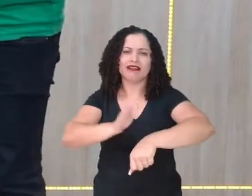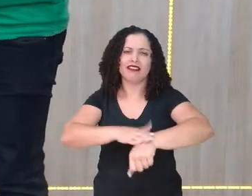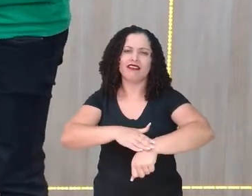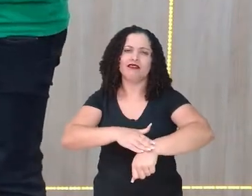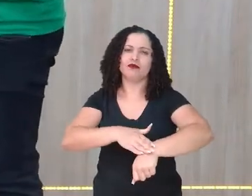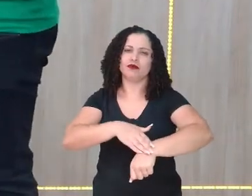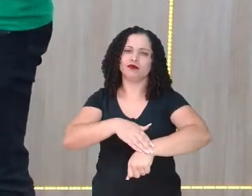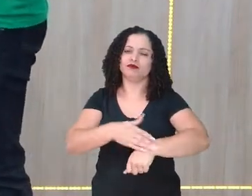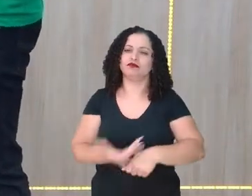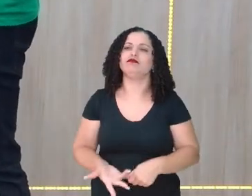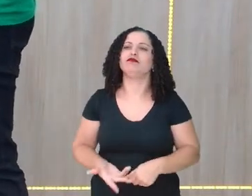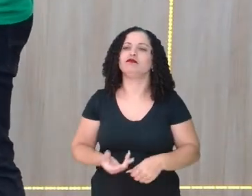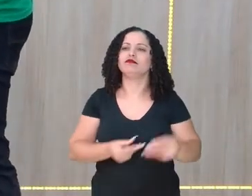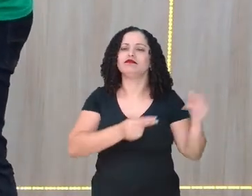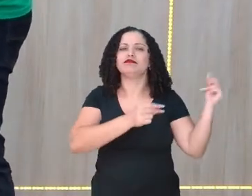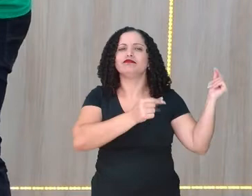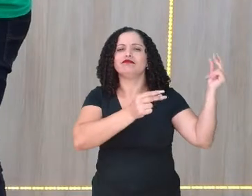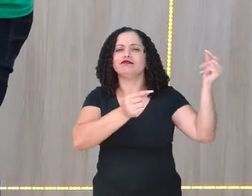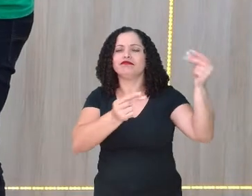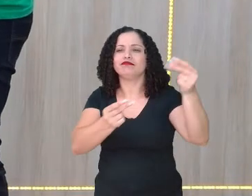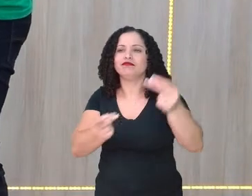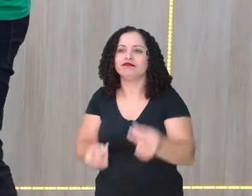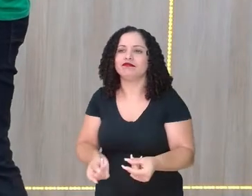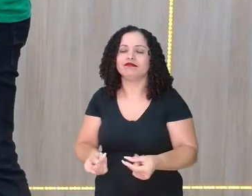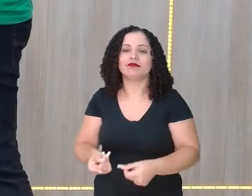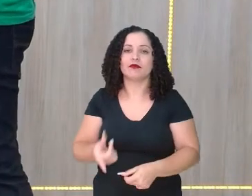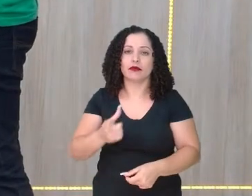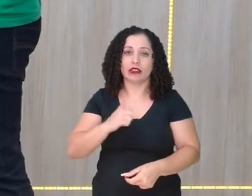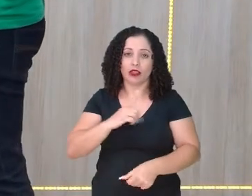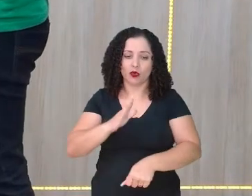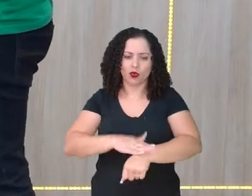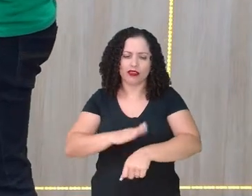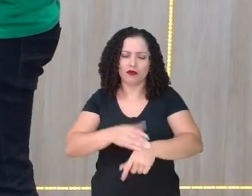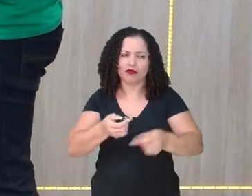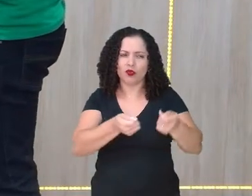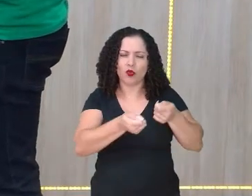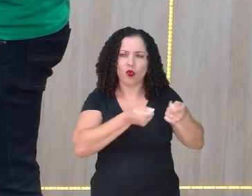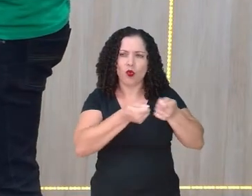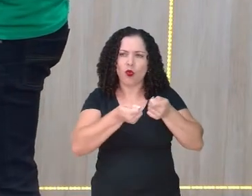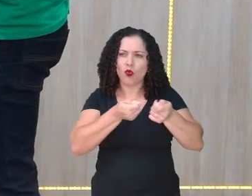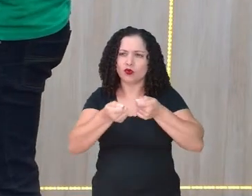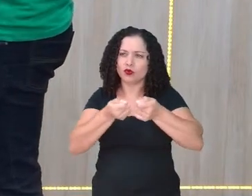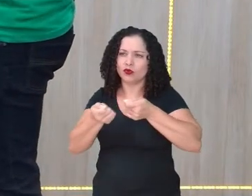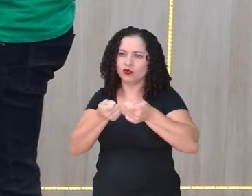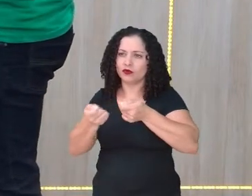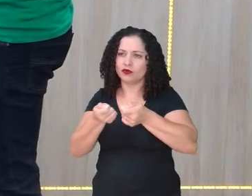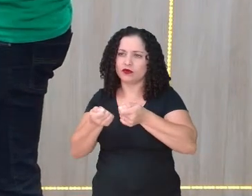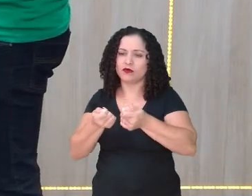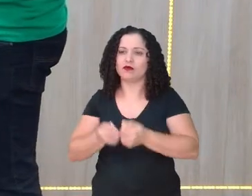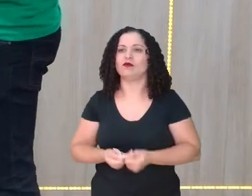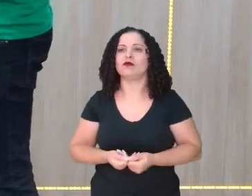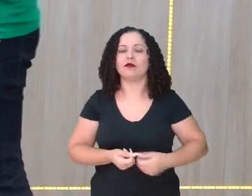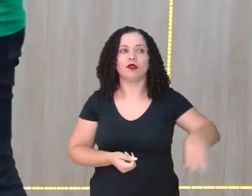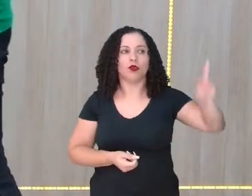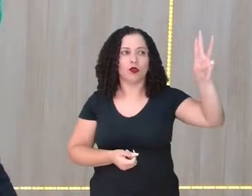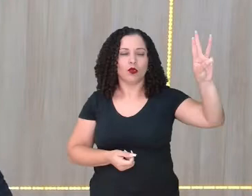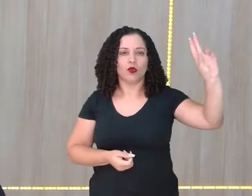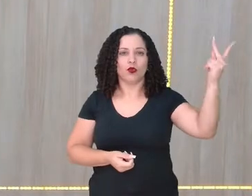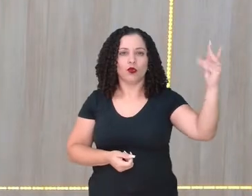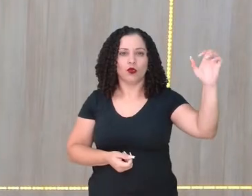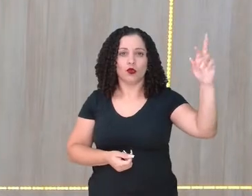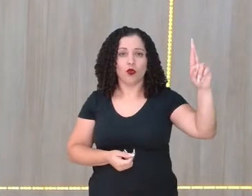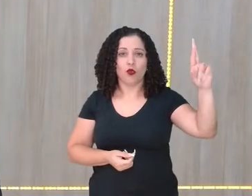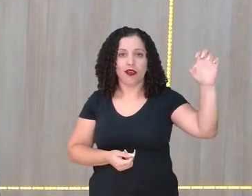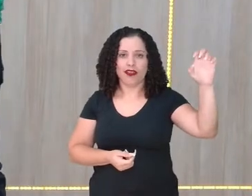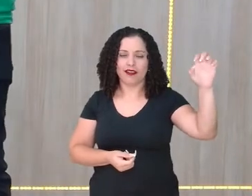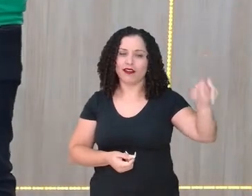certo? Então, eu preciso saber e controlar o tempo, eu trago o when. O where já é uma outra situação.